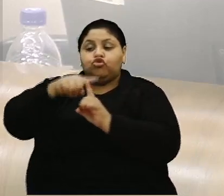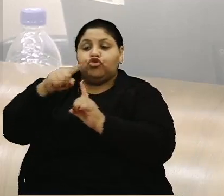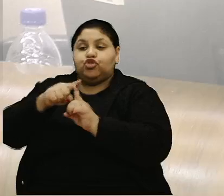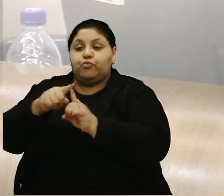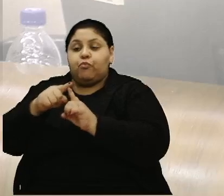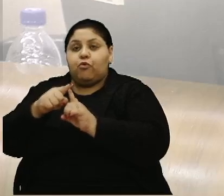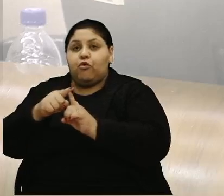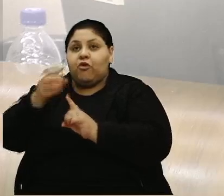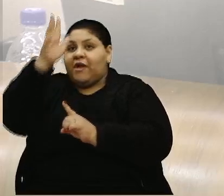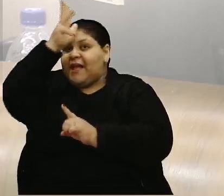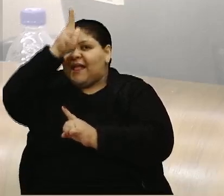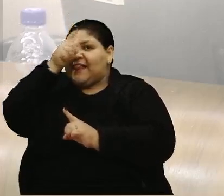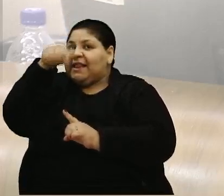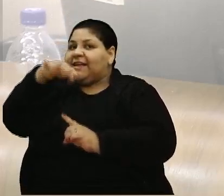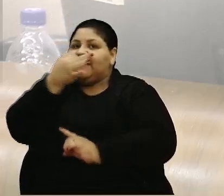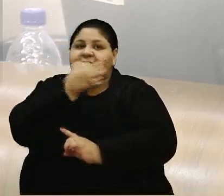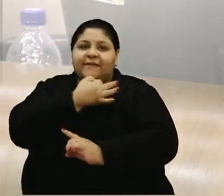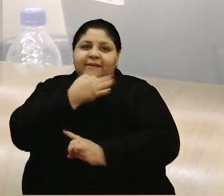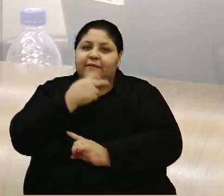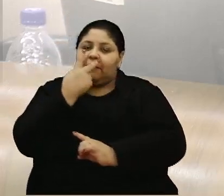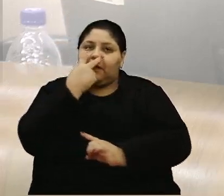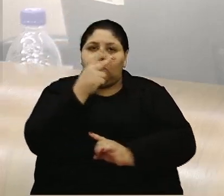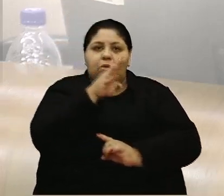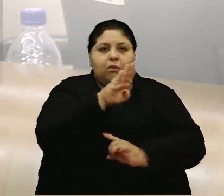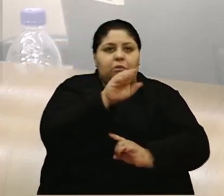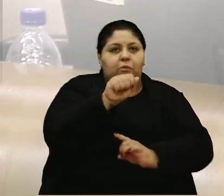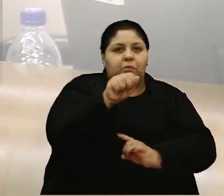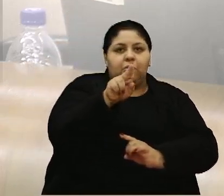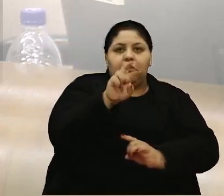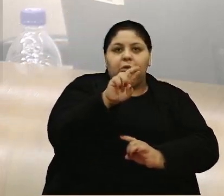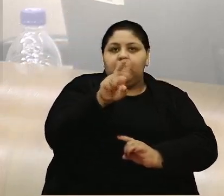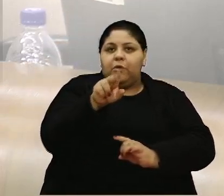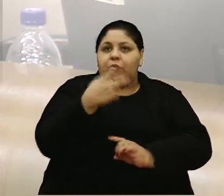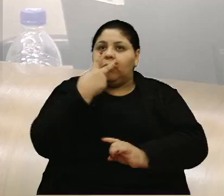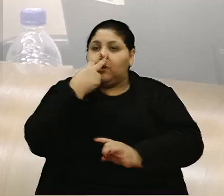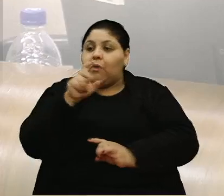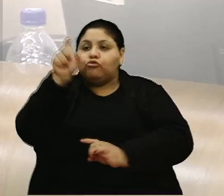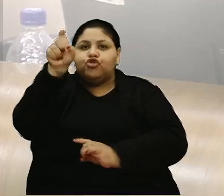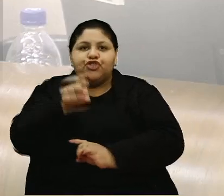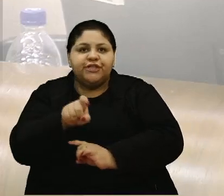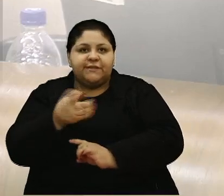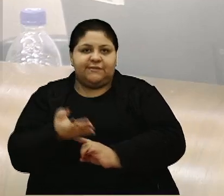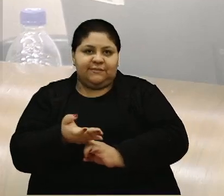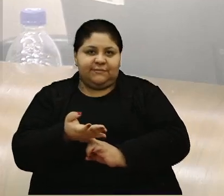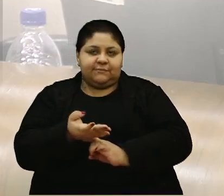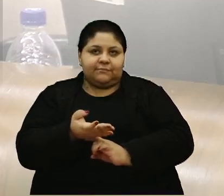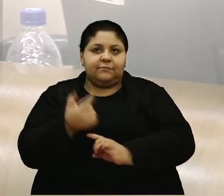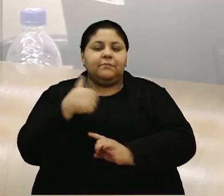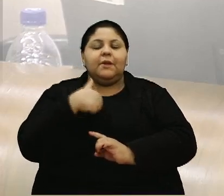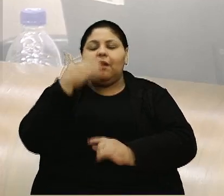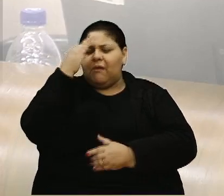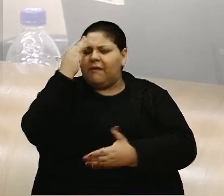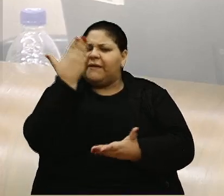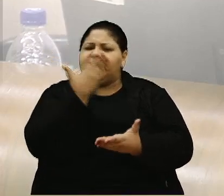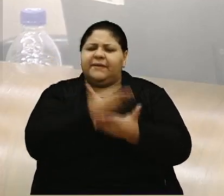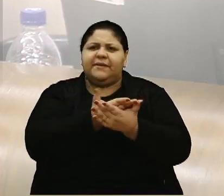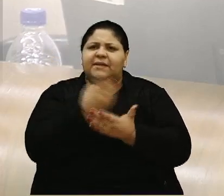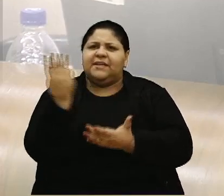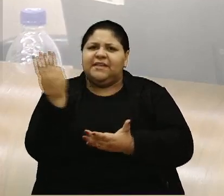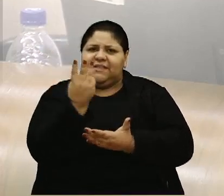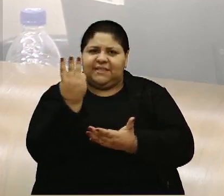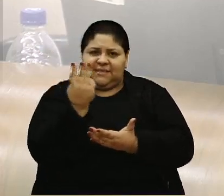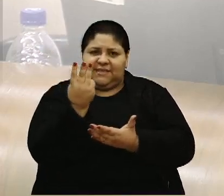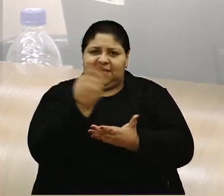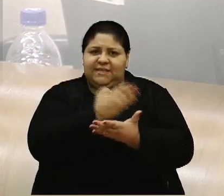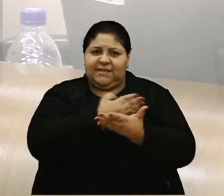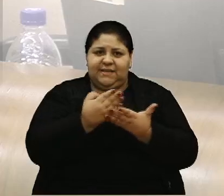é feito aqui. A mesma coisa com o Bauru e a mesma coisa com o X. Né? Então eu tenho certeza, e essas 3 iniciativas,